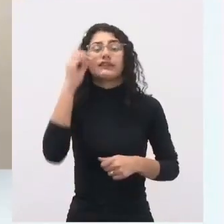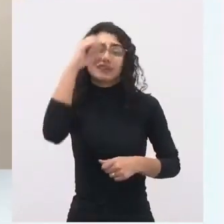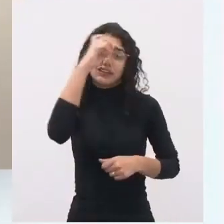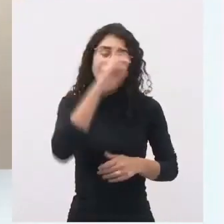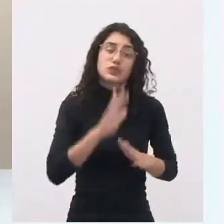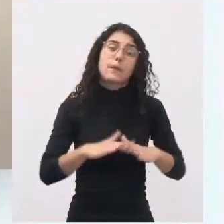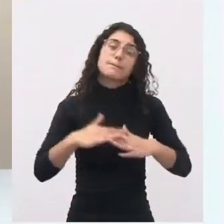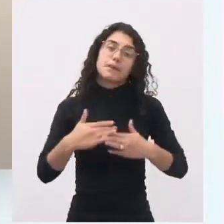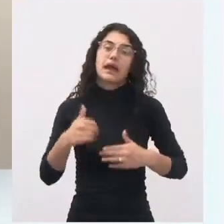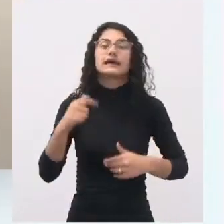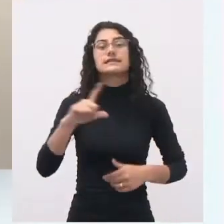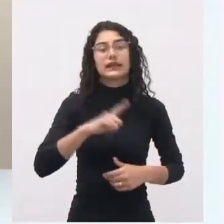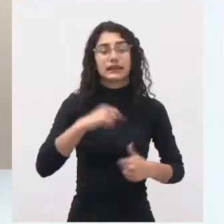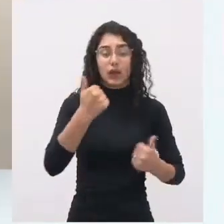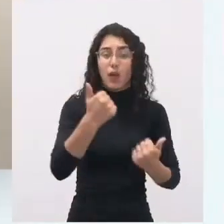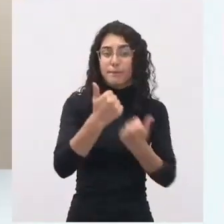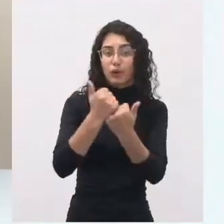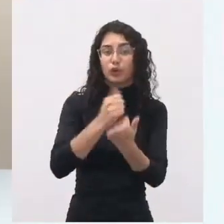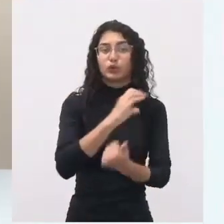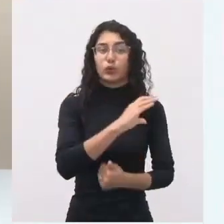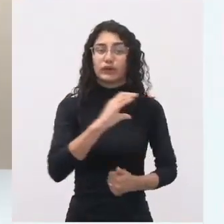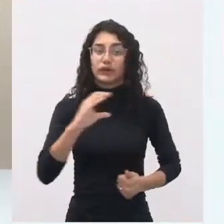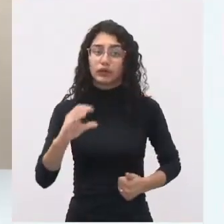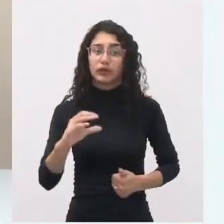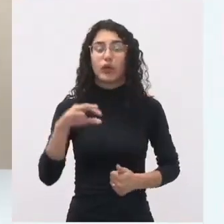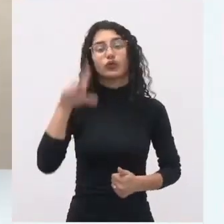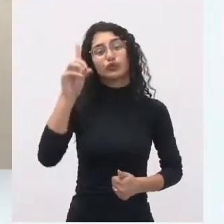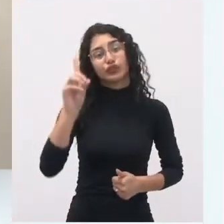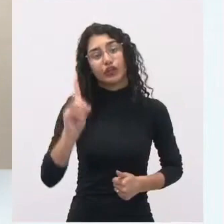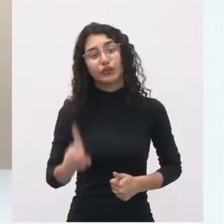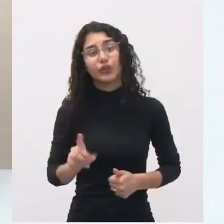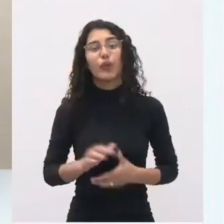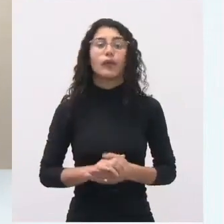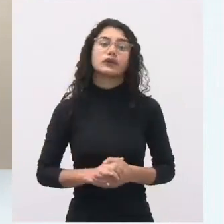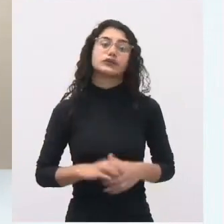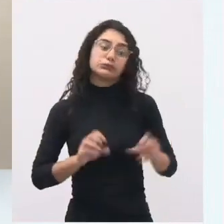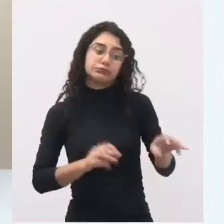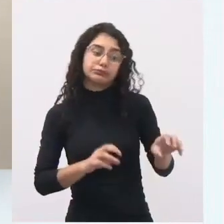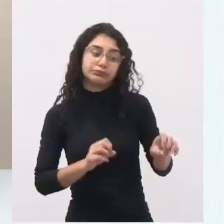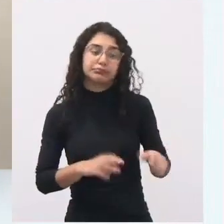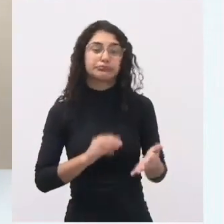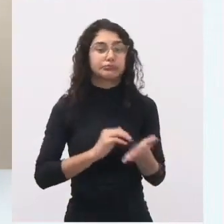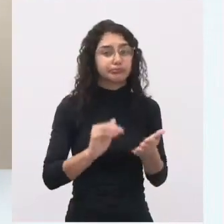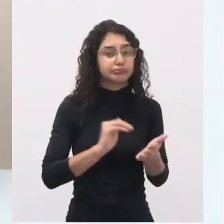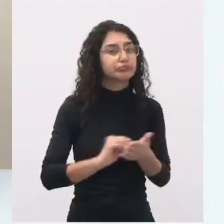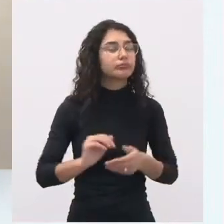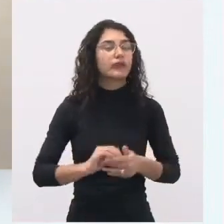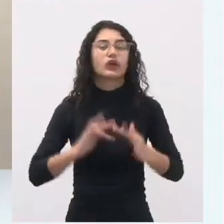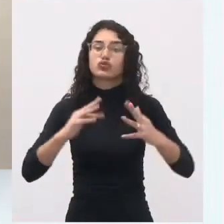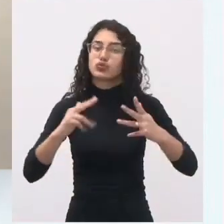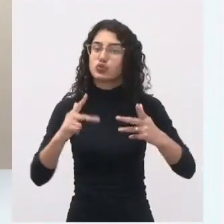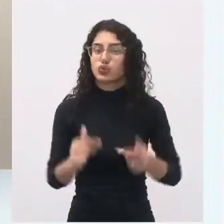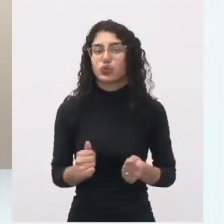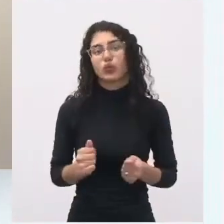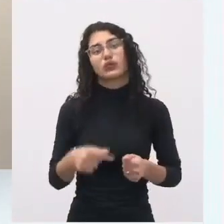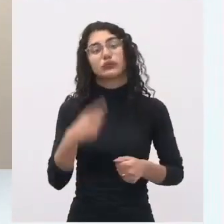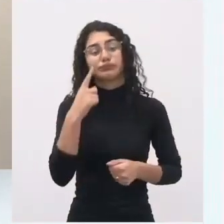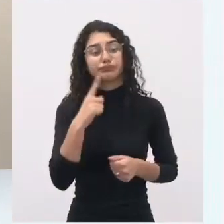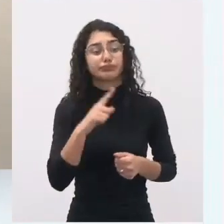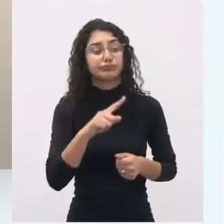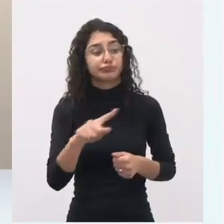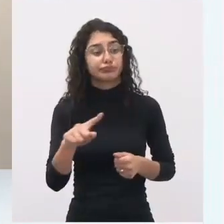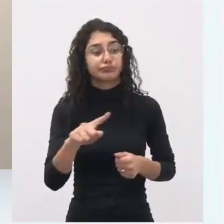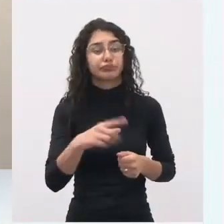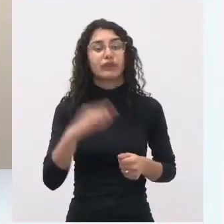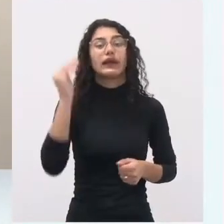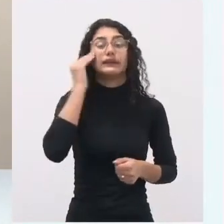tem apoio. Tem apoio do coordenador, do diretor, dos técnicos da secretaria, enfim, que todo mundo está olhando para isso e